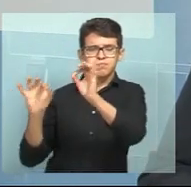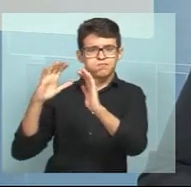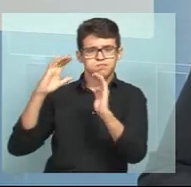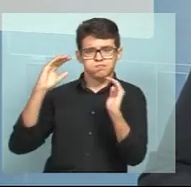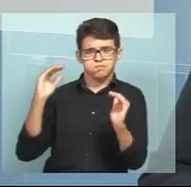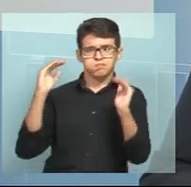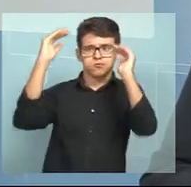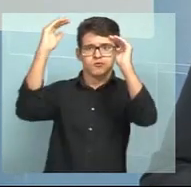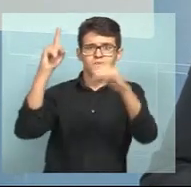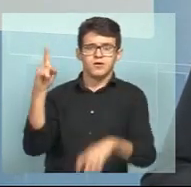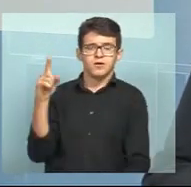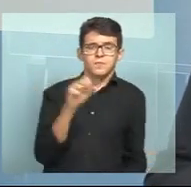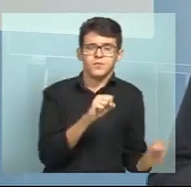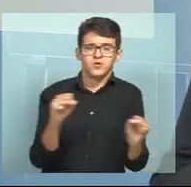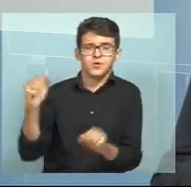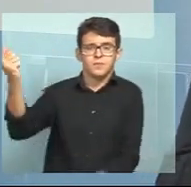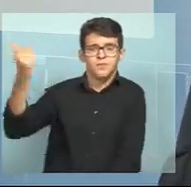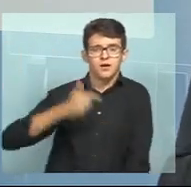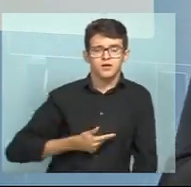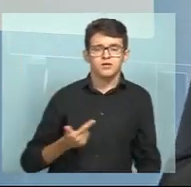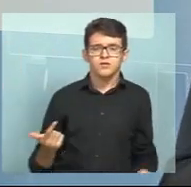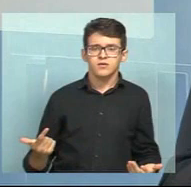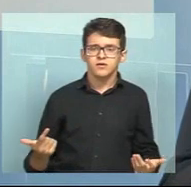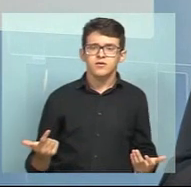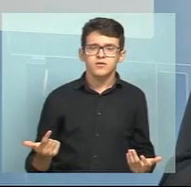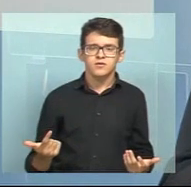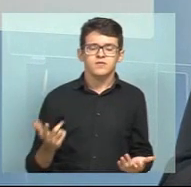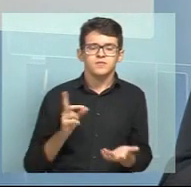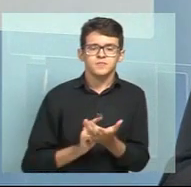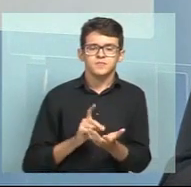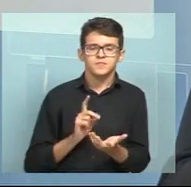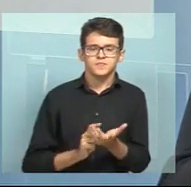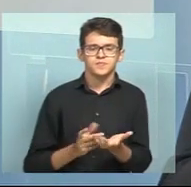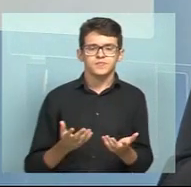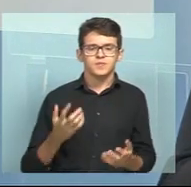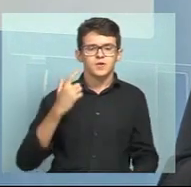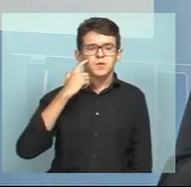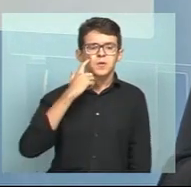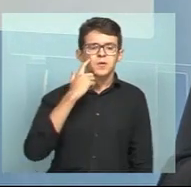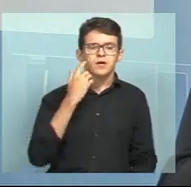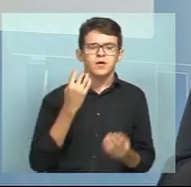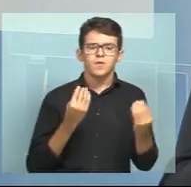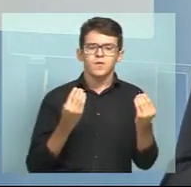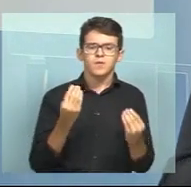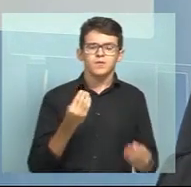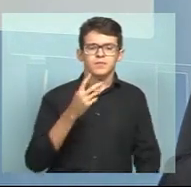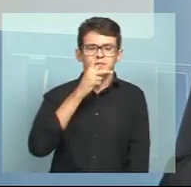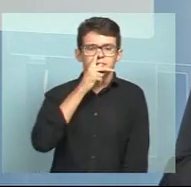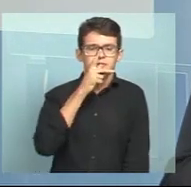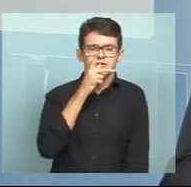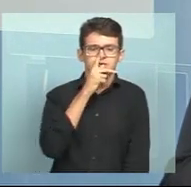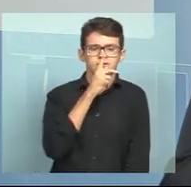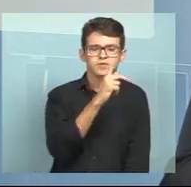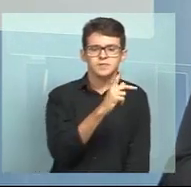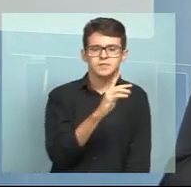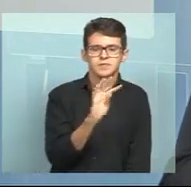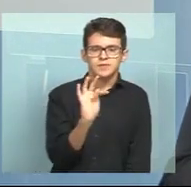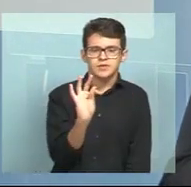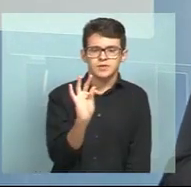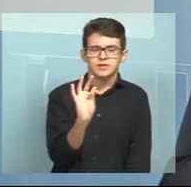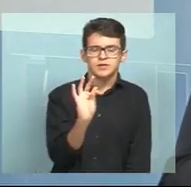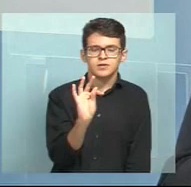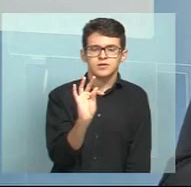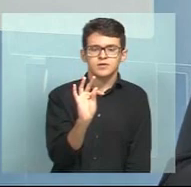Luiz? Que partido aceita que um membro do seu partido